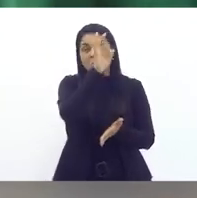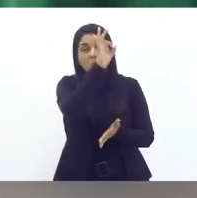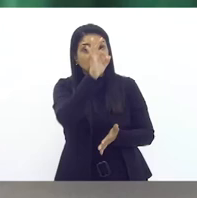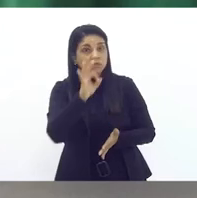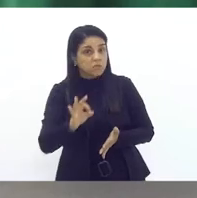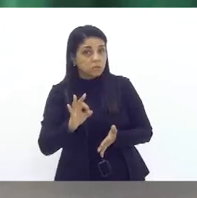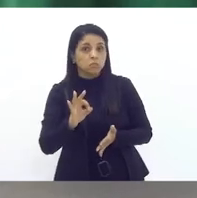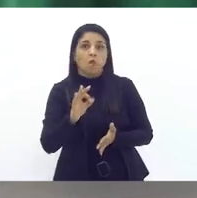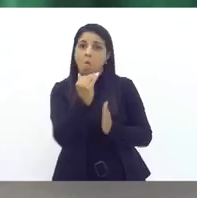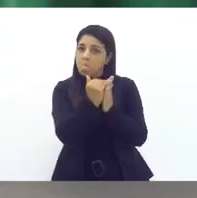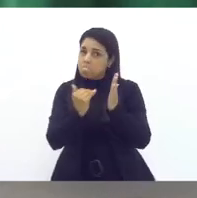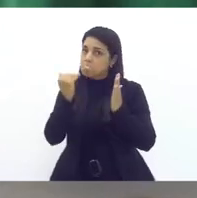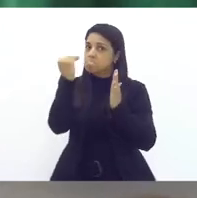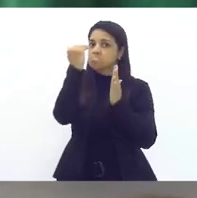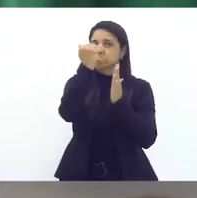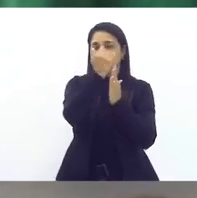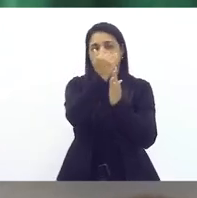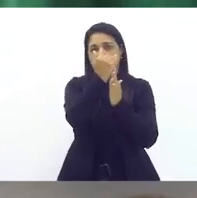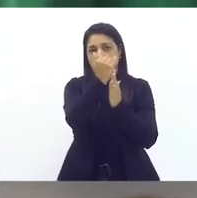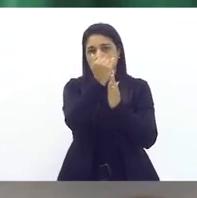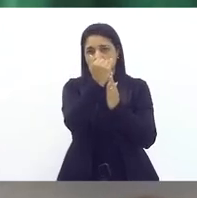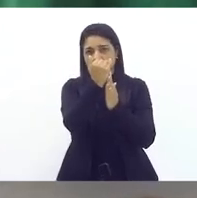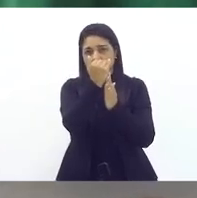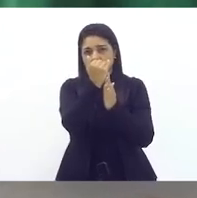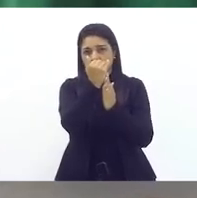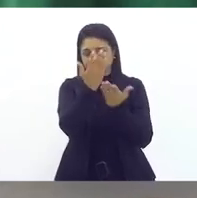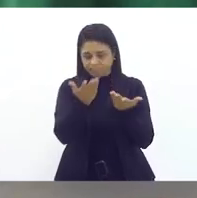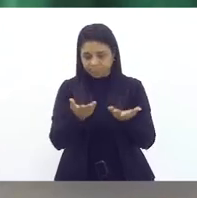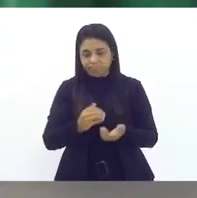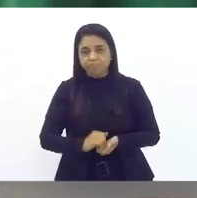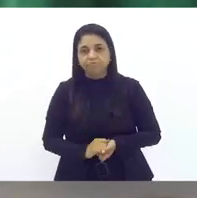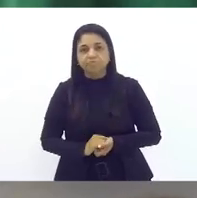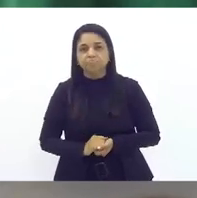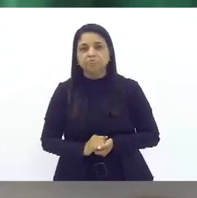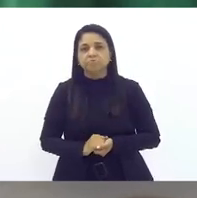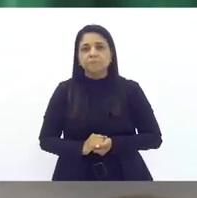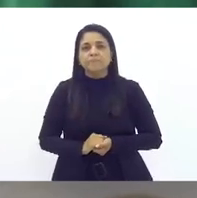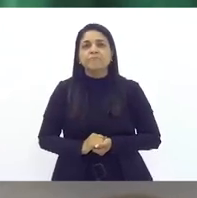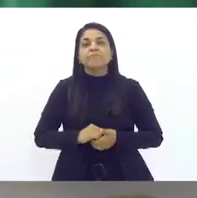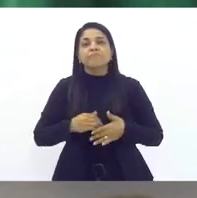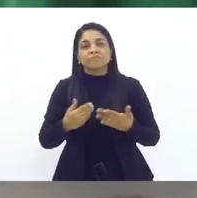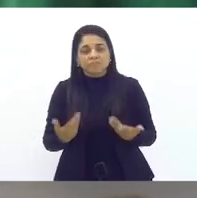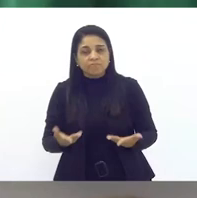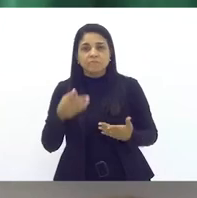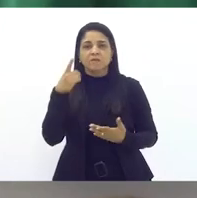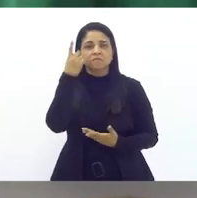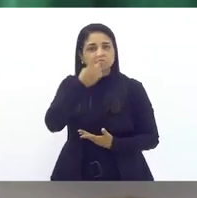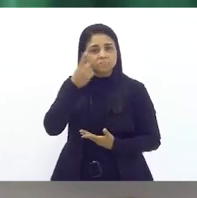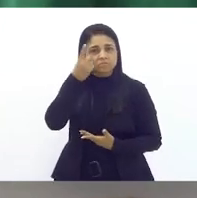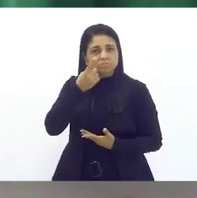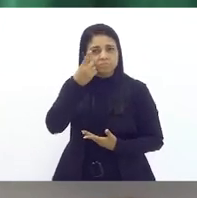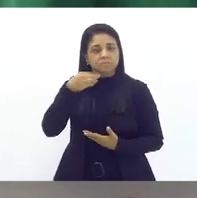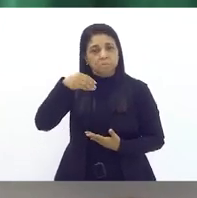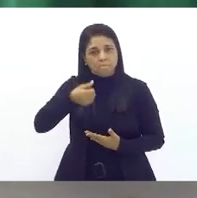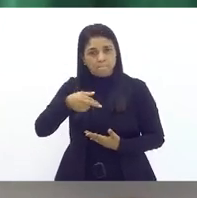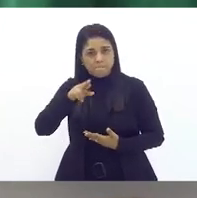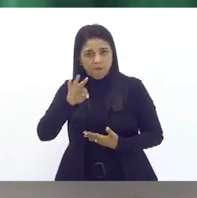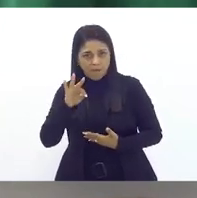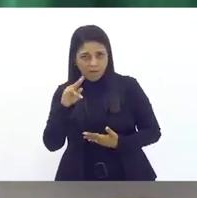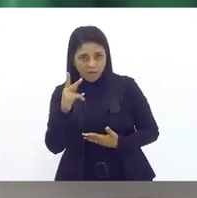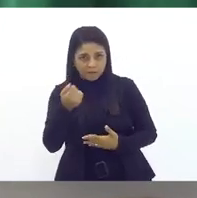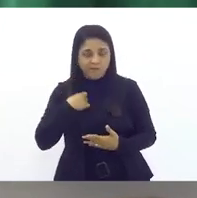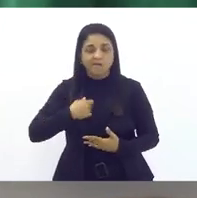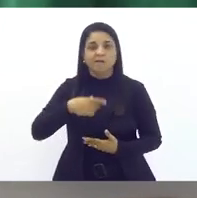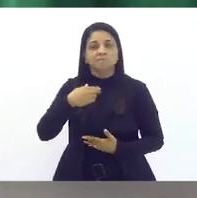que o que passou a vigir. Então, deputada Marta Rocha, deputado